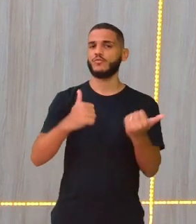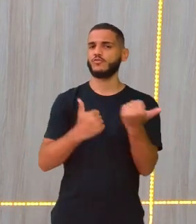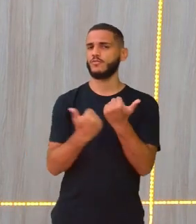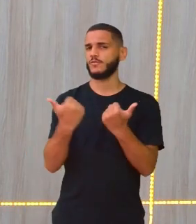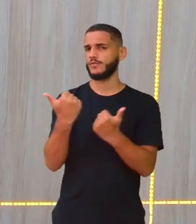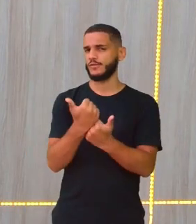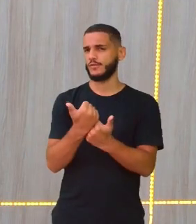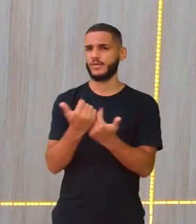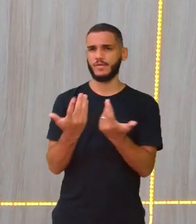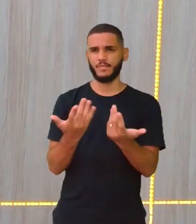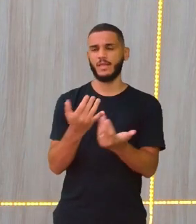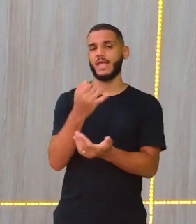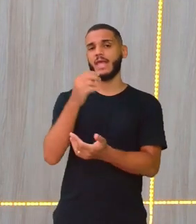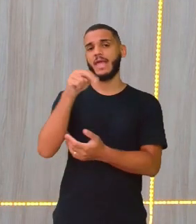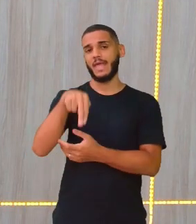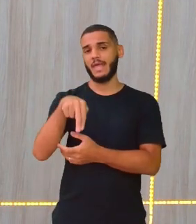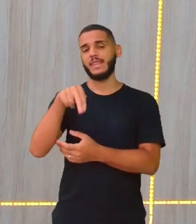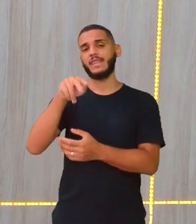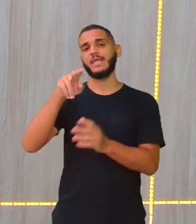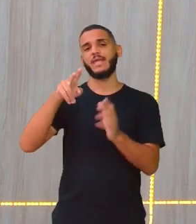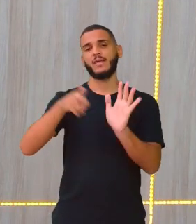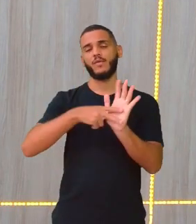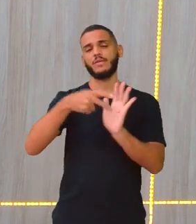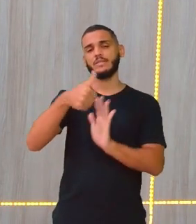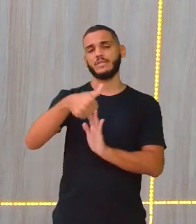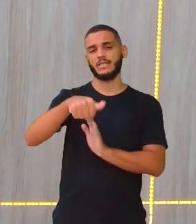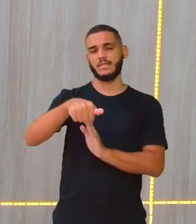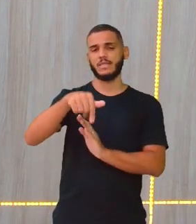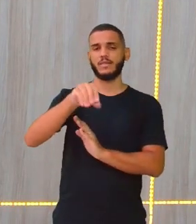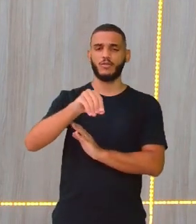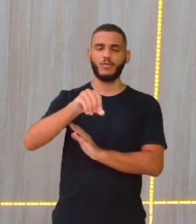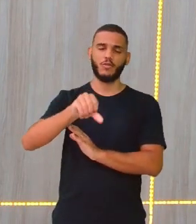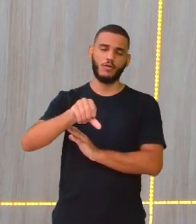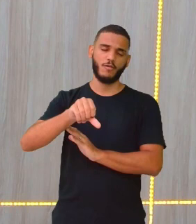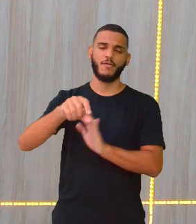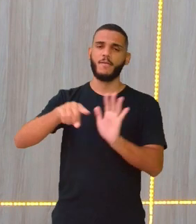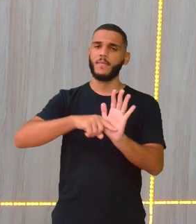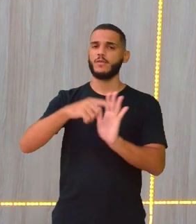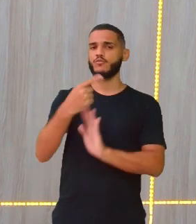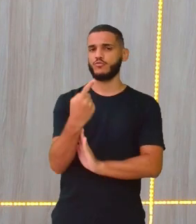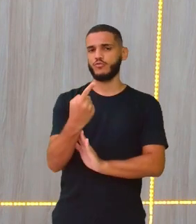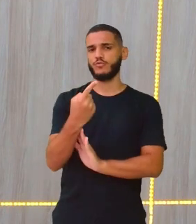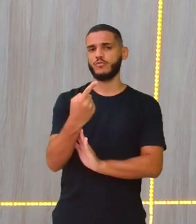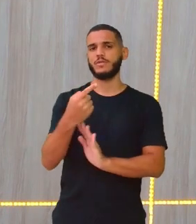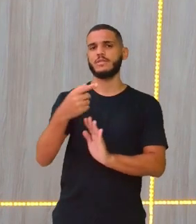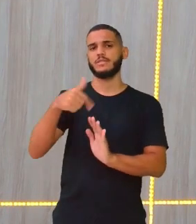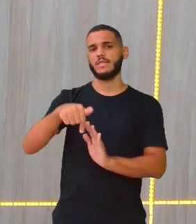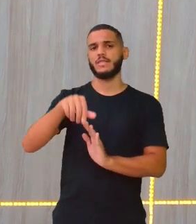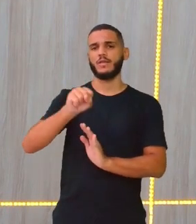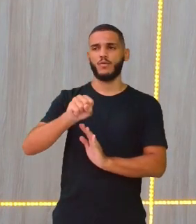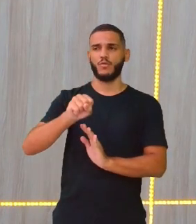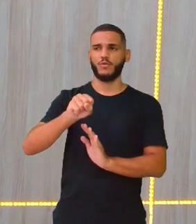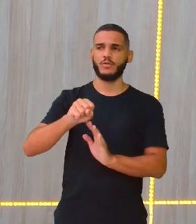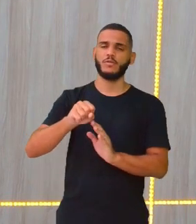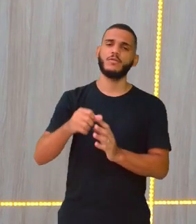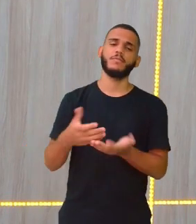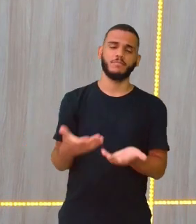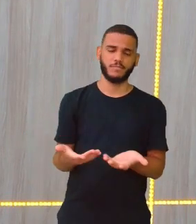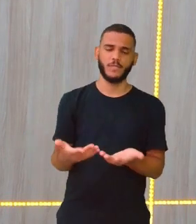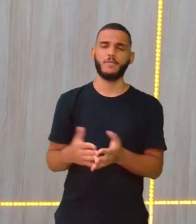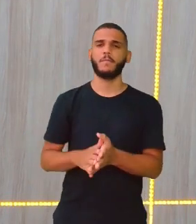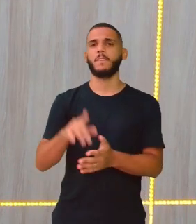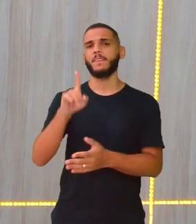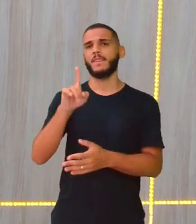N? N é 79. Menos 1, 78. Né? Essa coisa da incógnita,